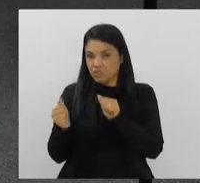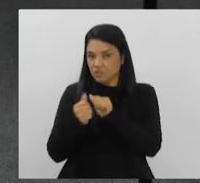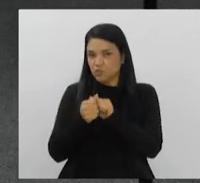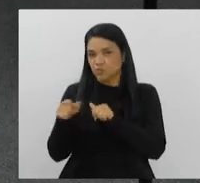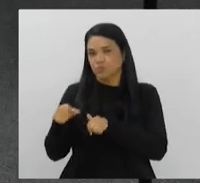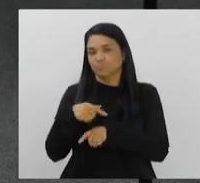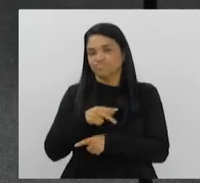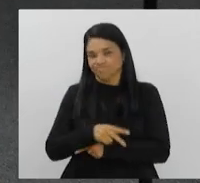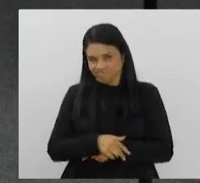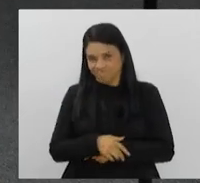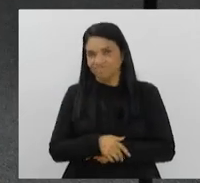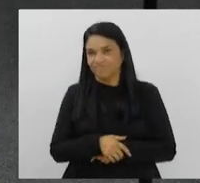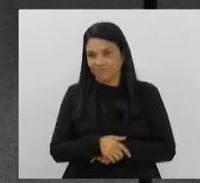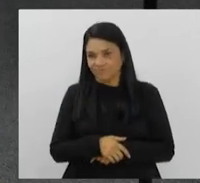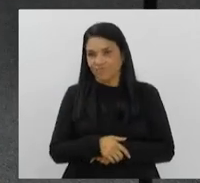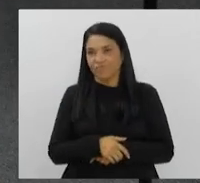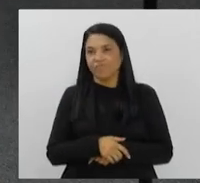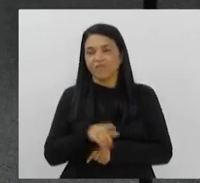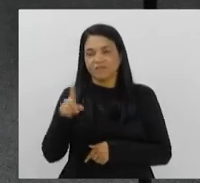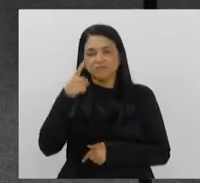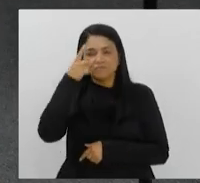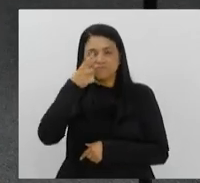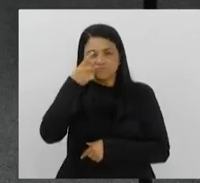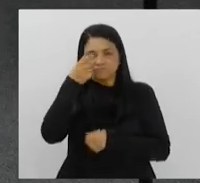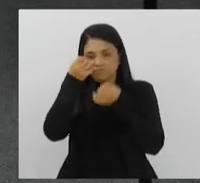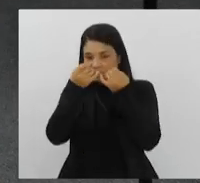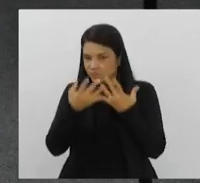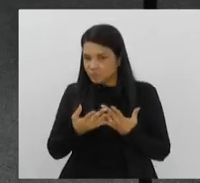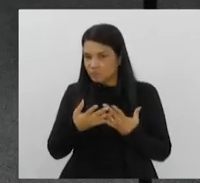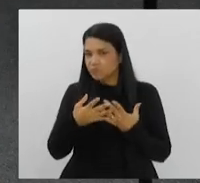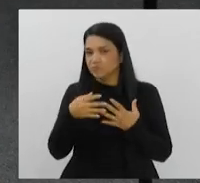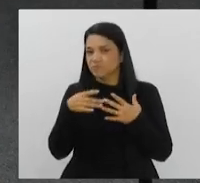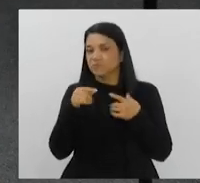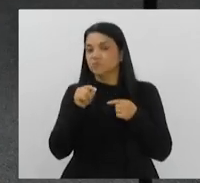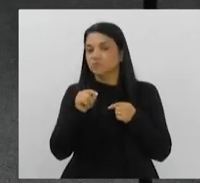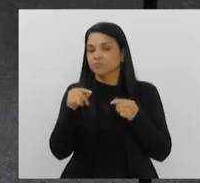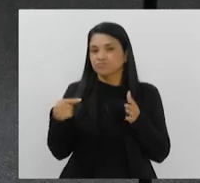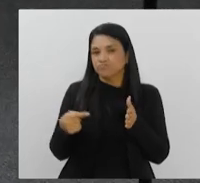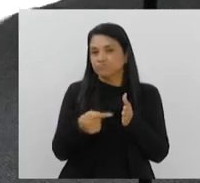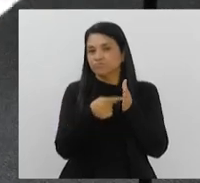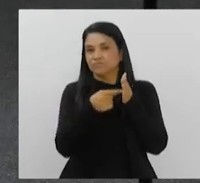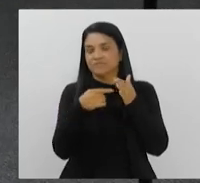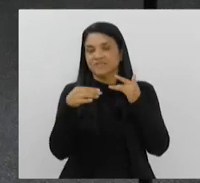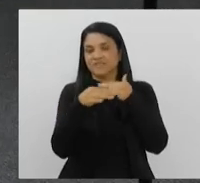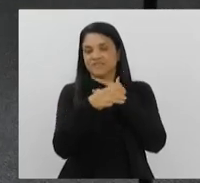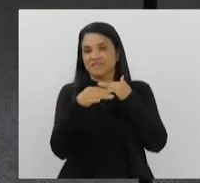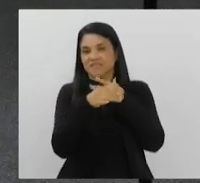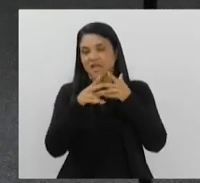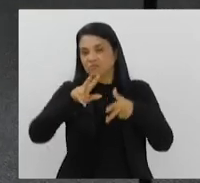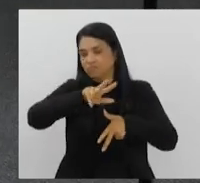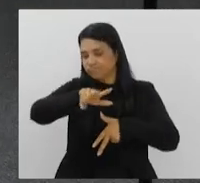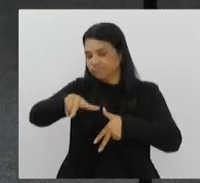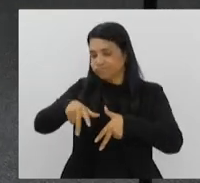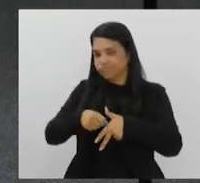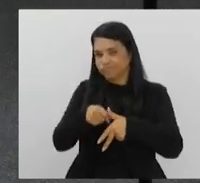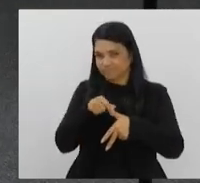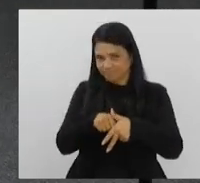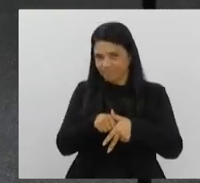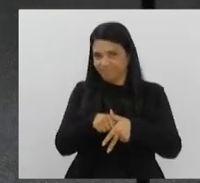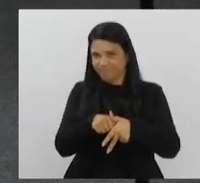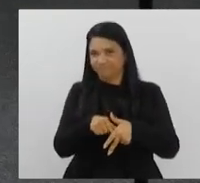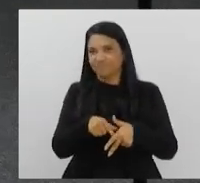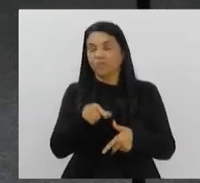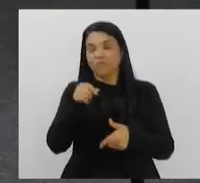Deputado, Vossa Excelência trouxe à tona uma cidade que vive um mar de corrupção. Vou relatar aqui para Vossa